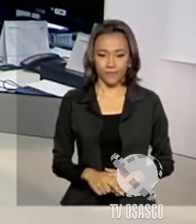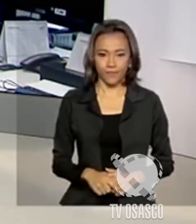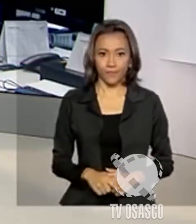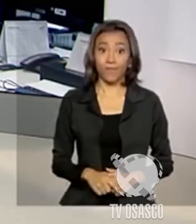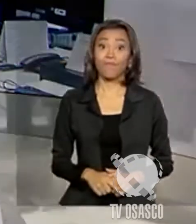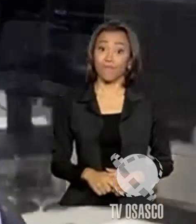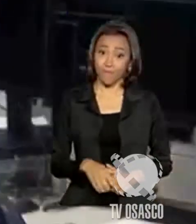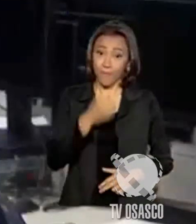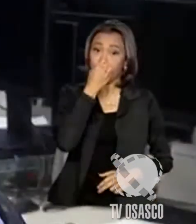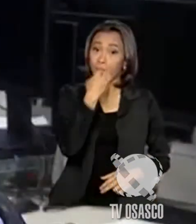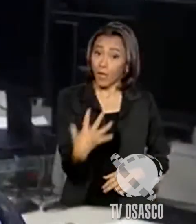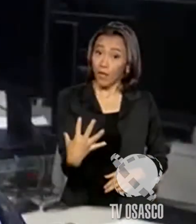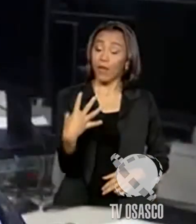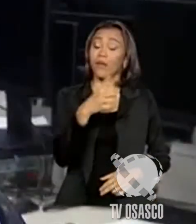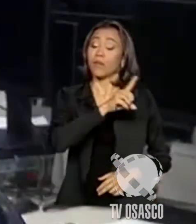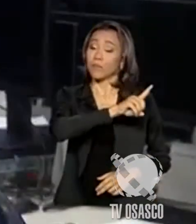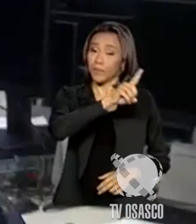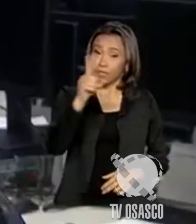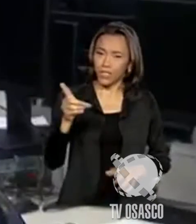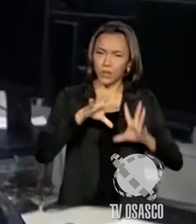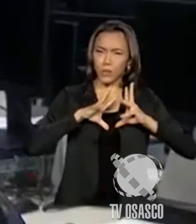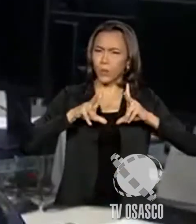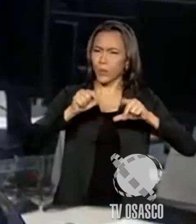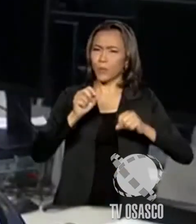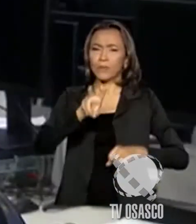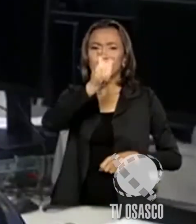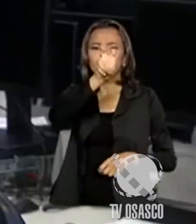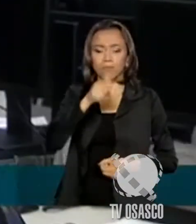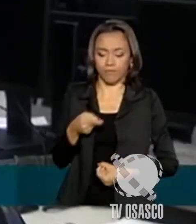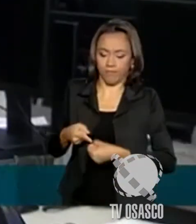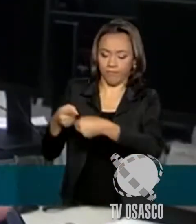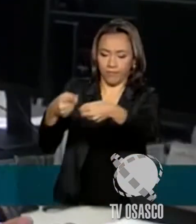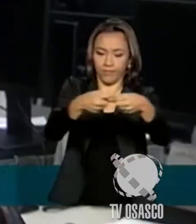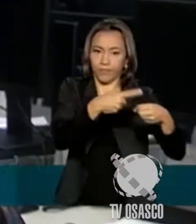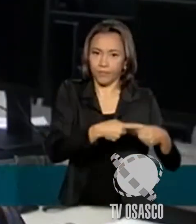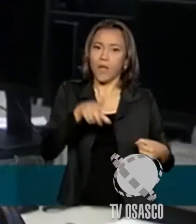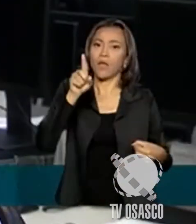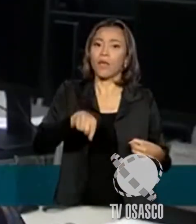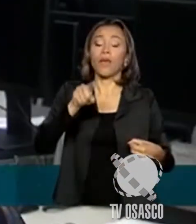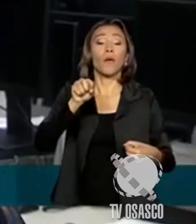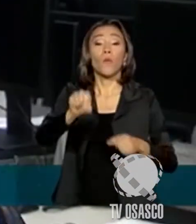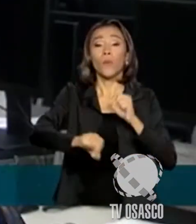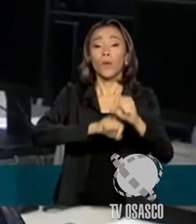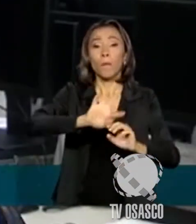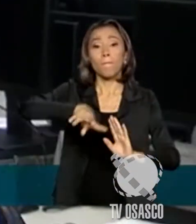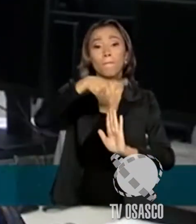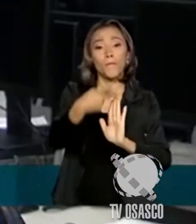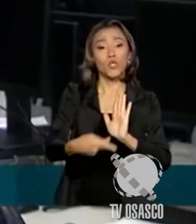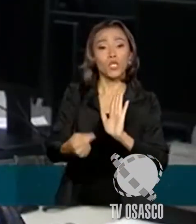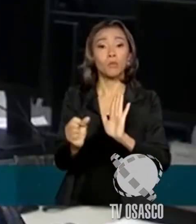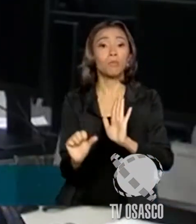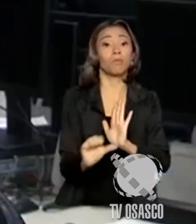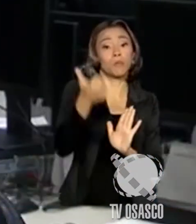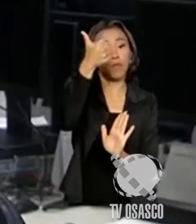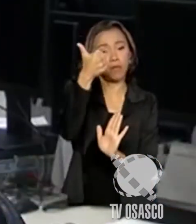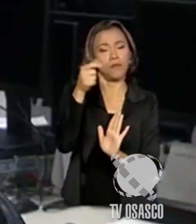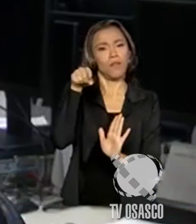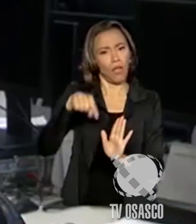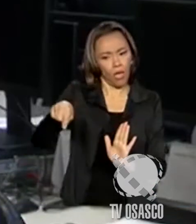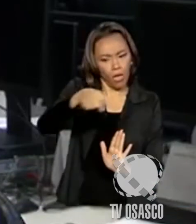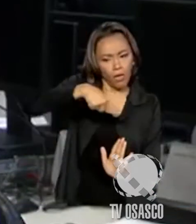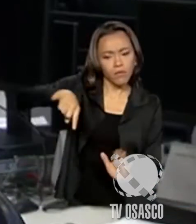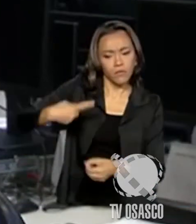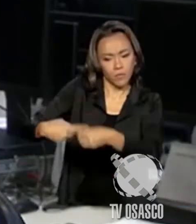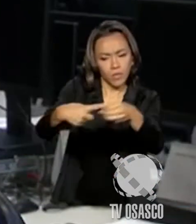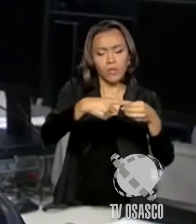Bom dia, Renata. Todos os cinco municípios que fazem parte do projeto Piloto tiveram reduções na criminalidade.